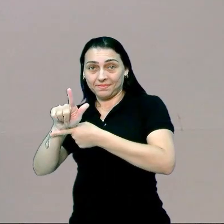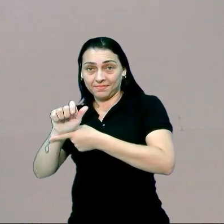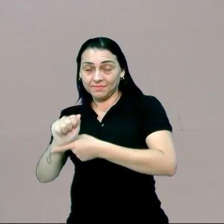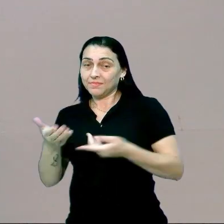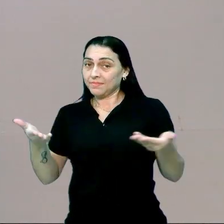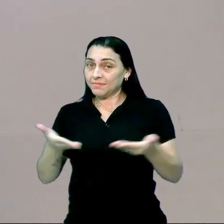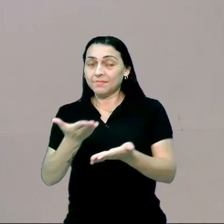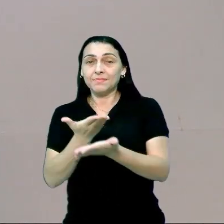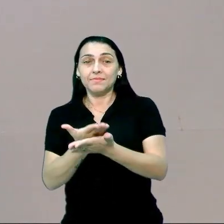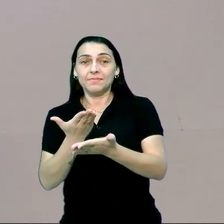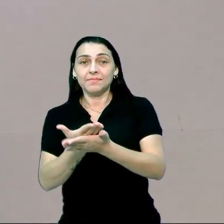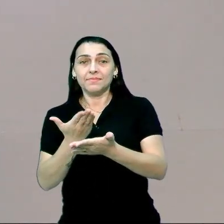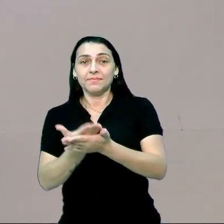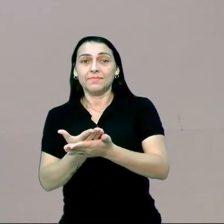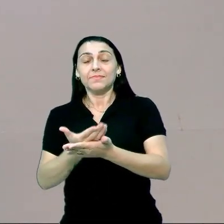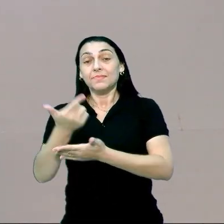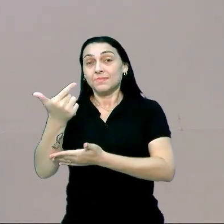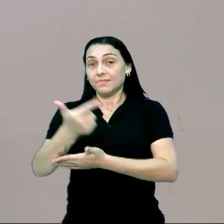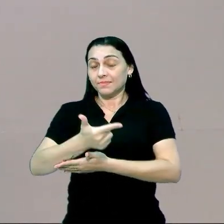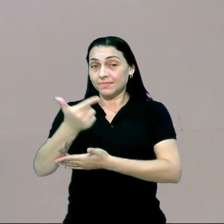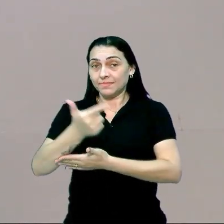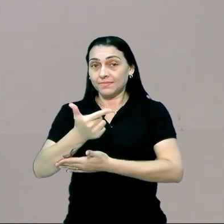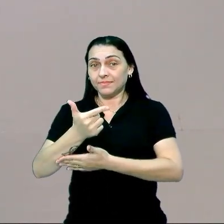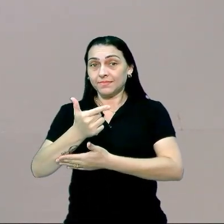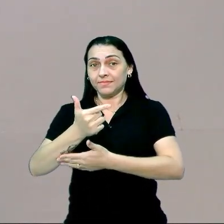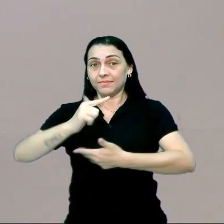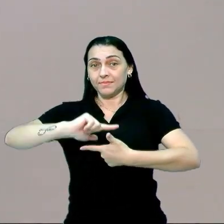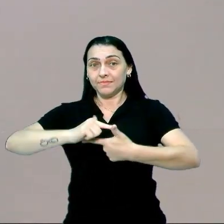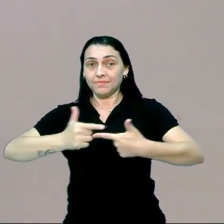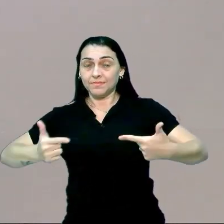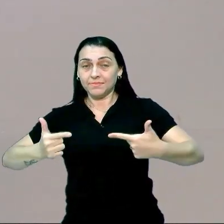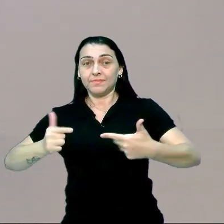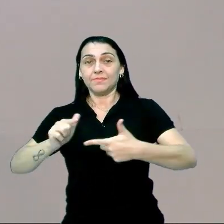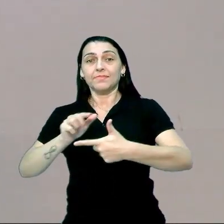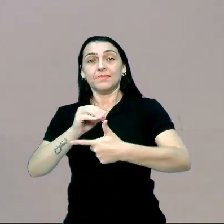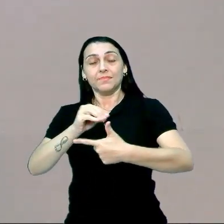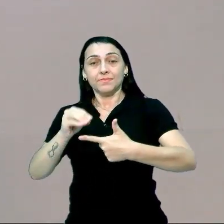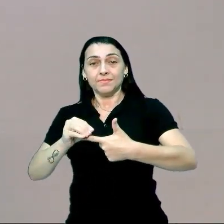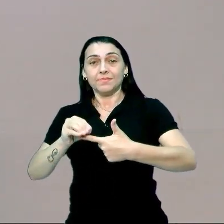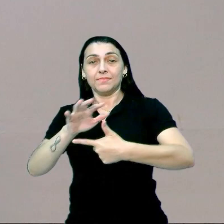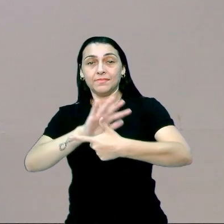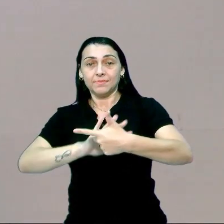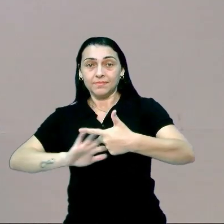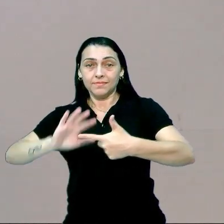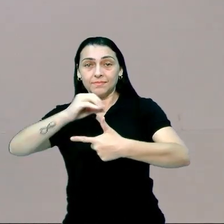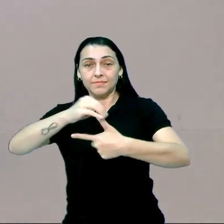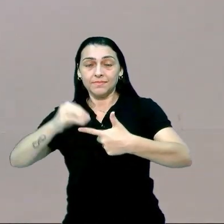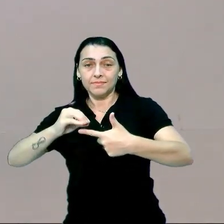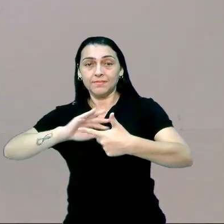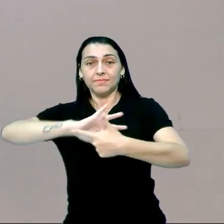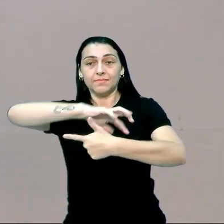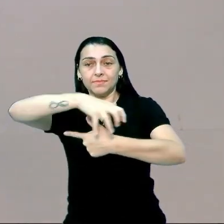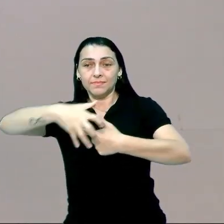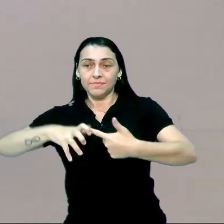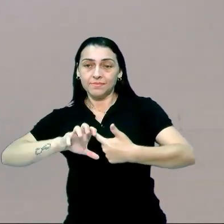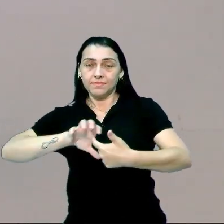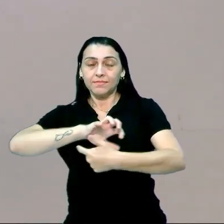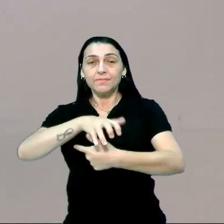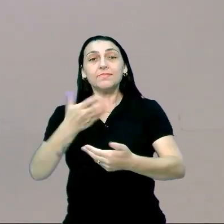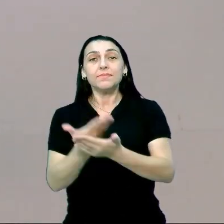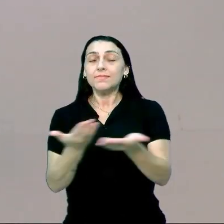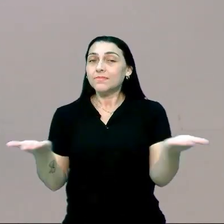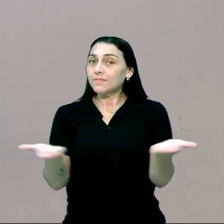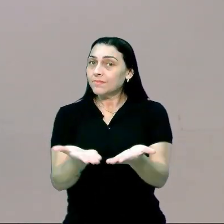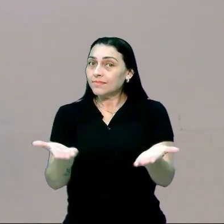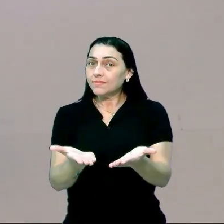hoje estudaremos a parte 2 de geometria plana e espacial. Na aula de hoje, nós